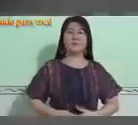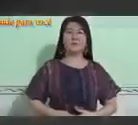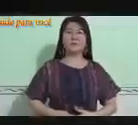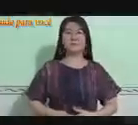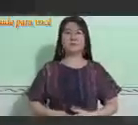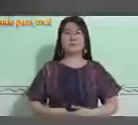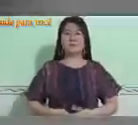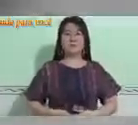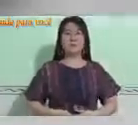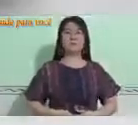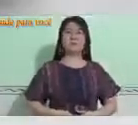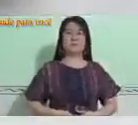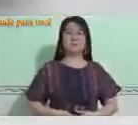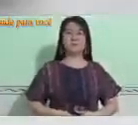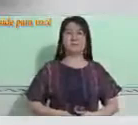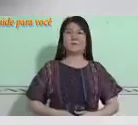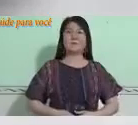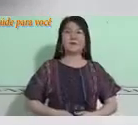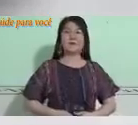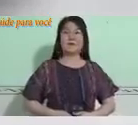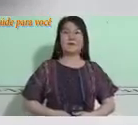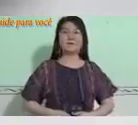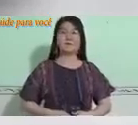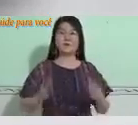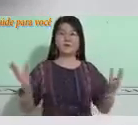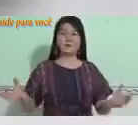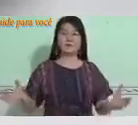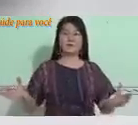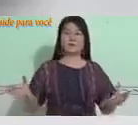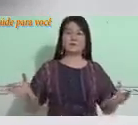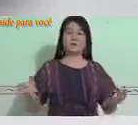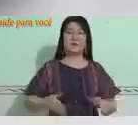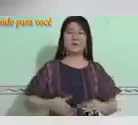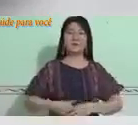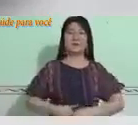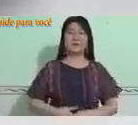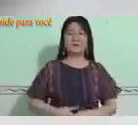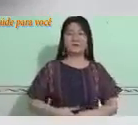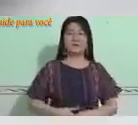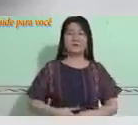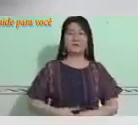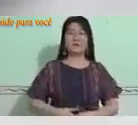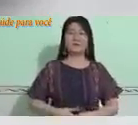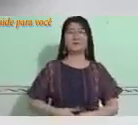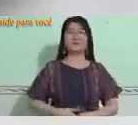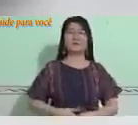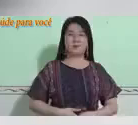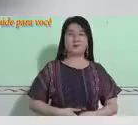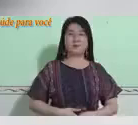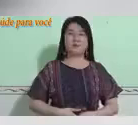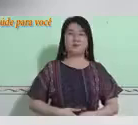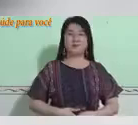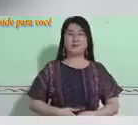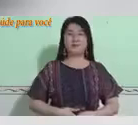PROVOCADOPORMPROBLEMAMNOS, grave como hérnia, vírgula, varicocele ou epididimite, vírgula, mas também pode ser sinal de alterações mais urgentes como